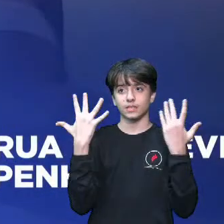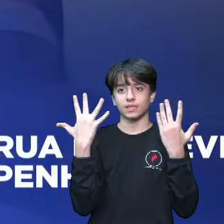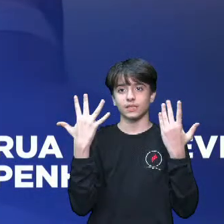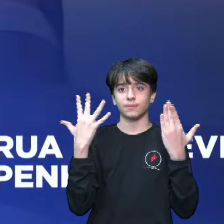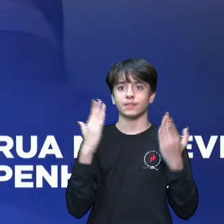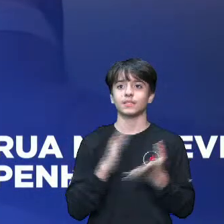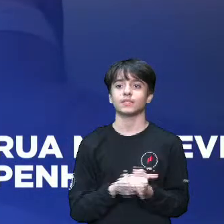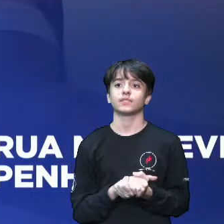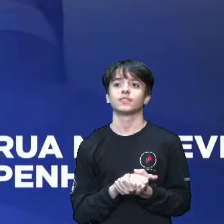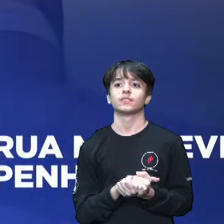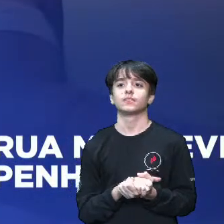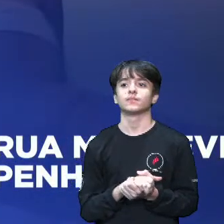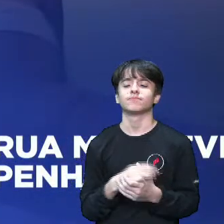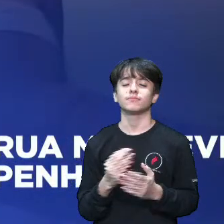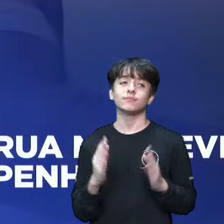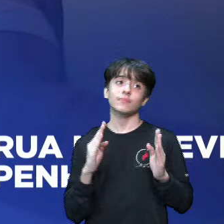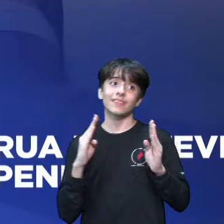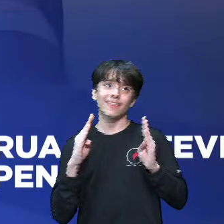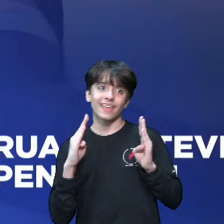casa, não tenha